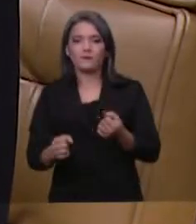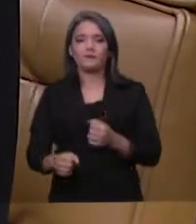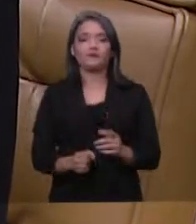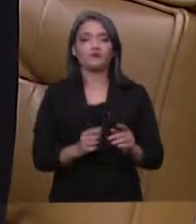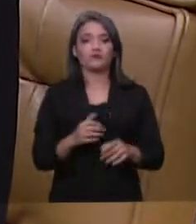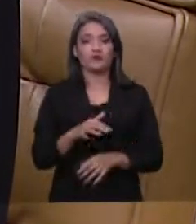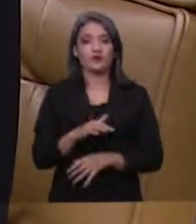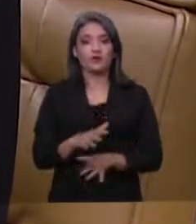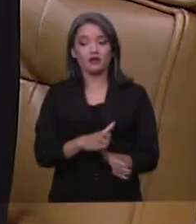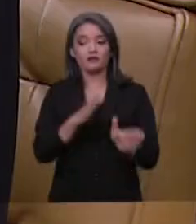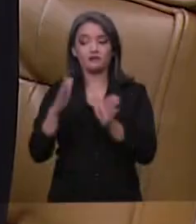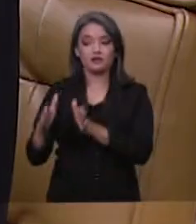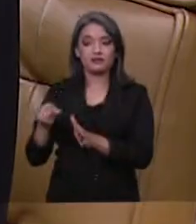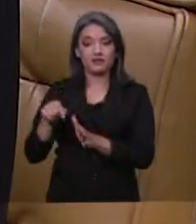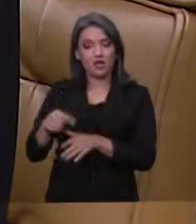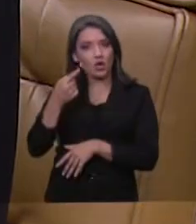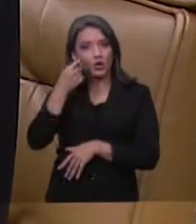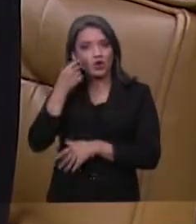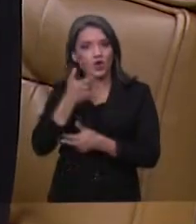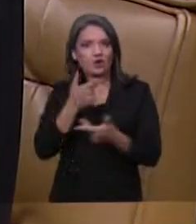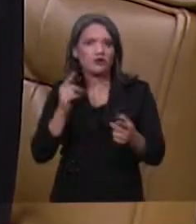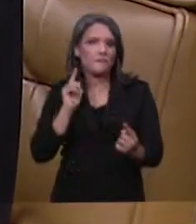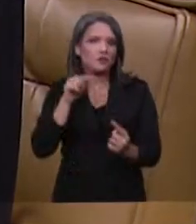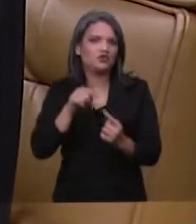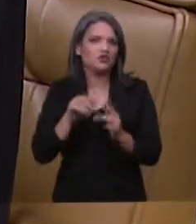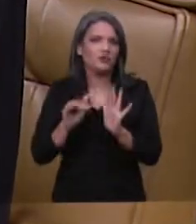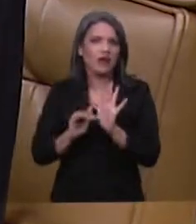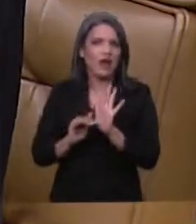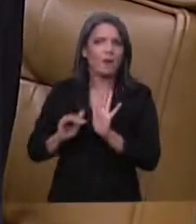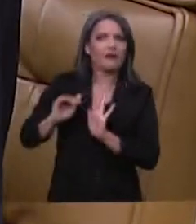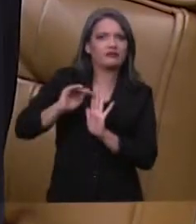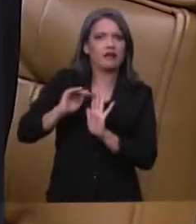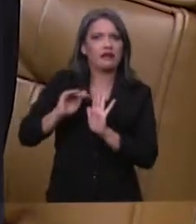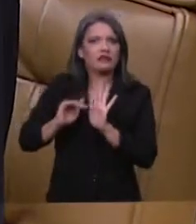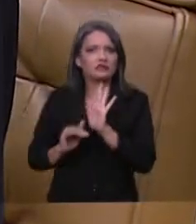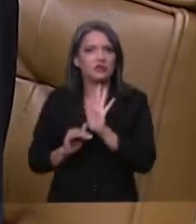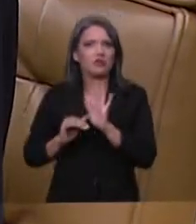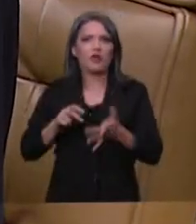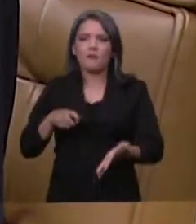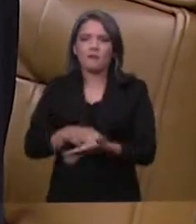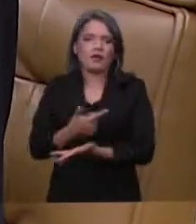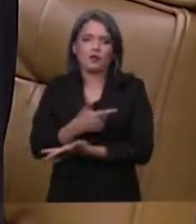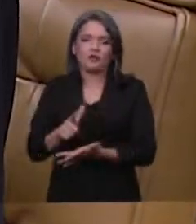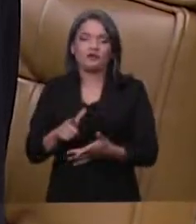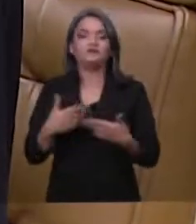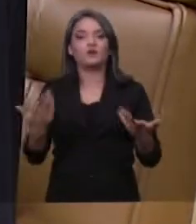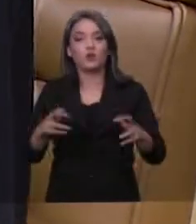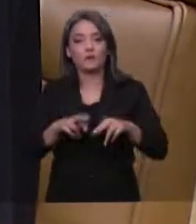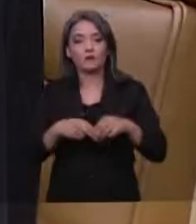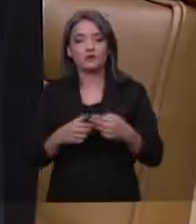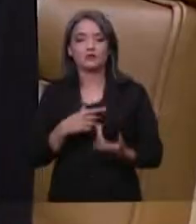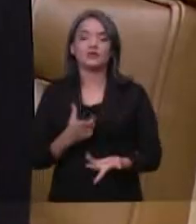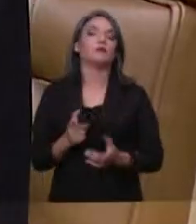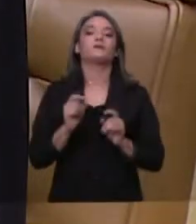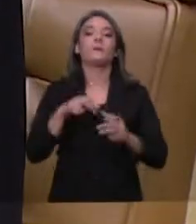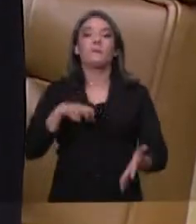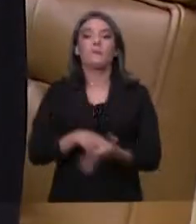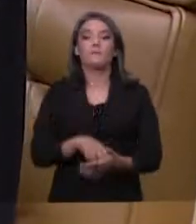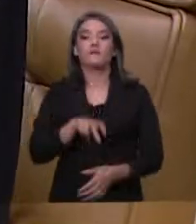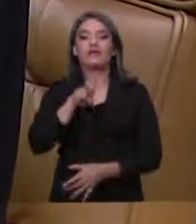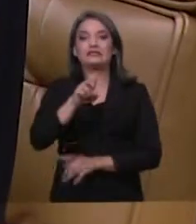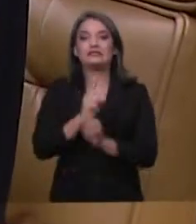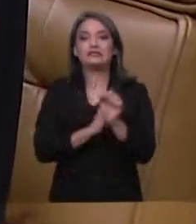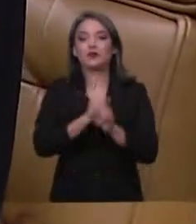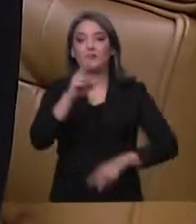a presença de qualquer causa de diminuição ou aumento. Diante disso, fixo as seguintes penas. 5 anos de reclusão para